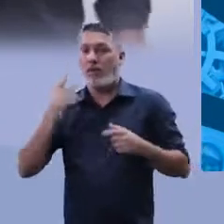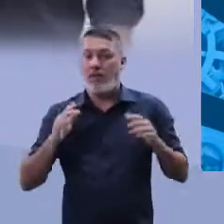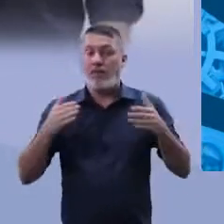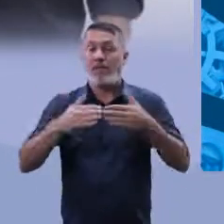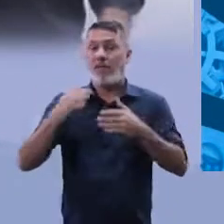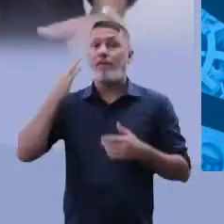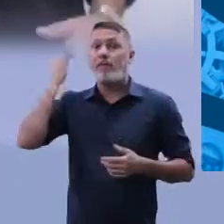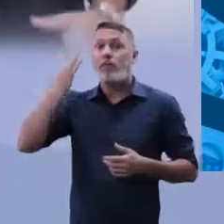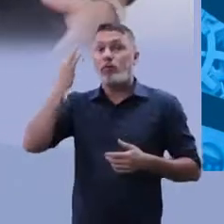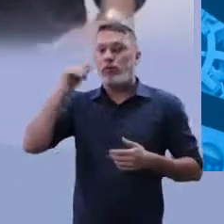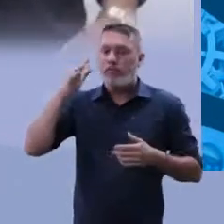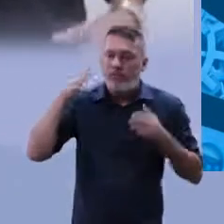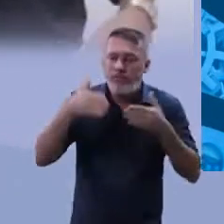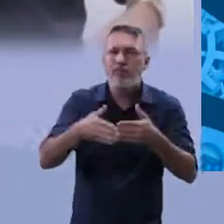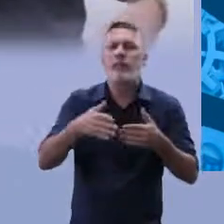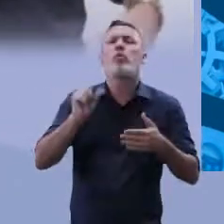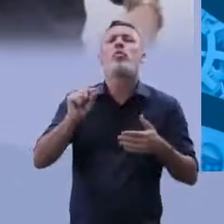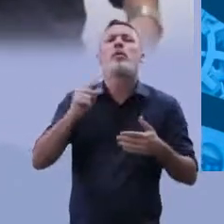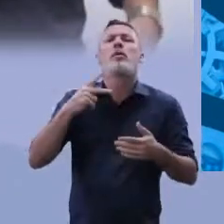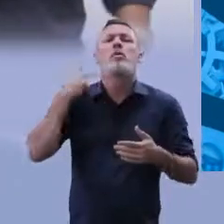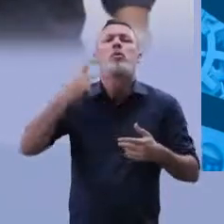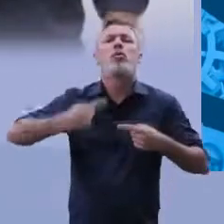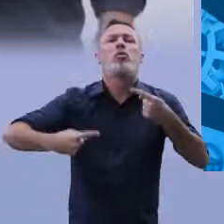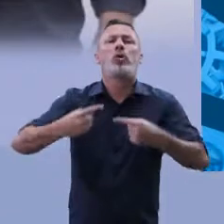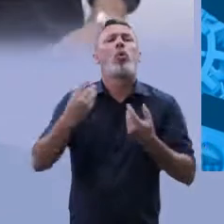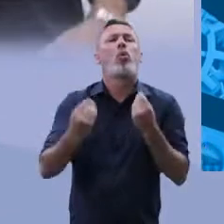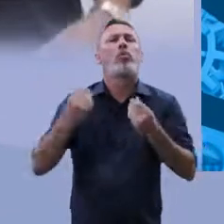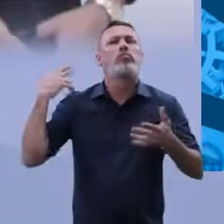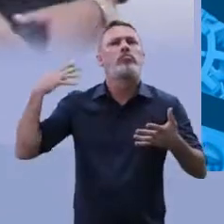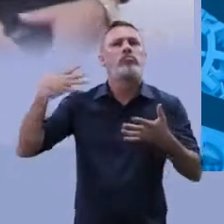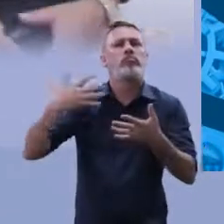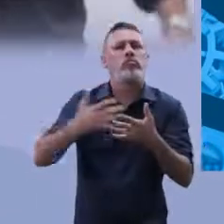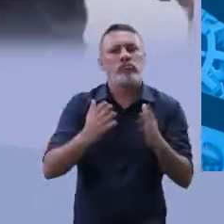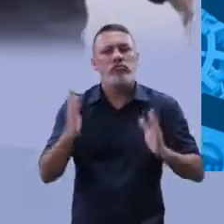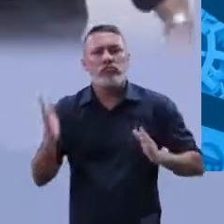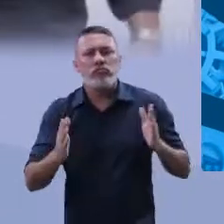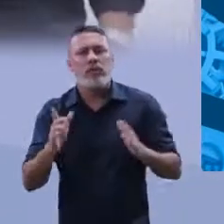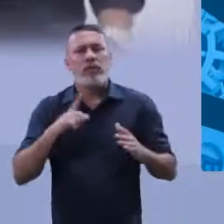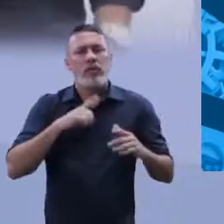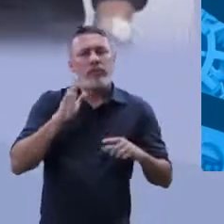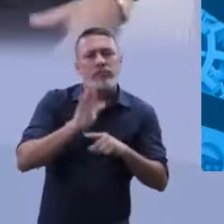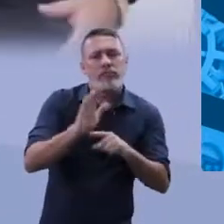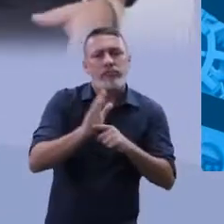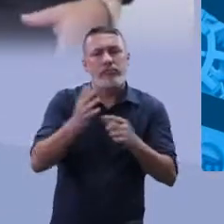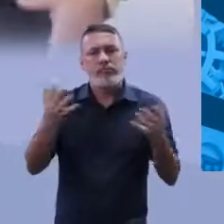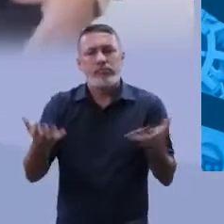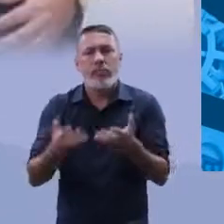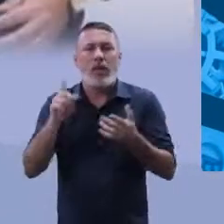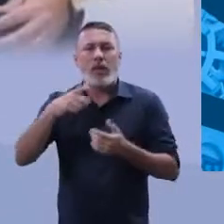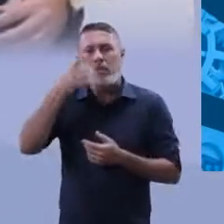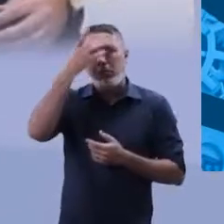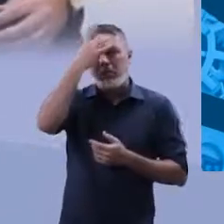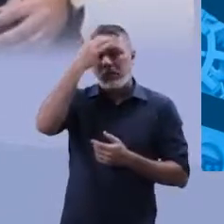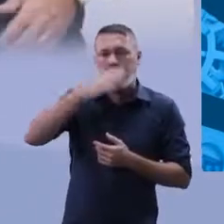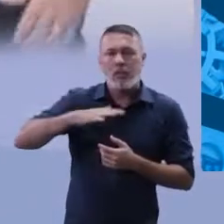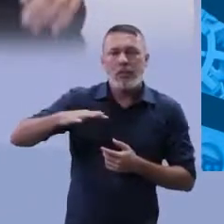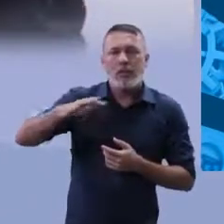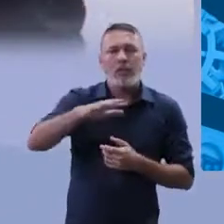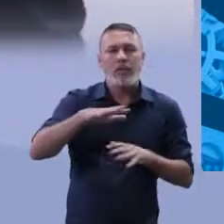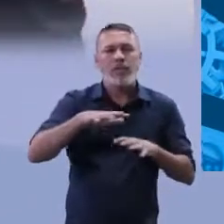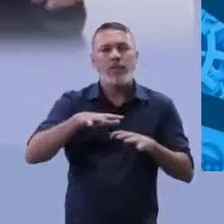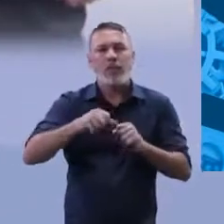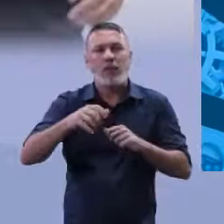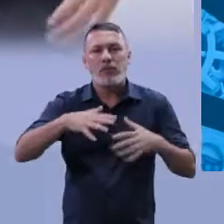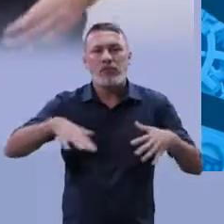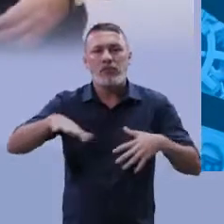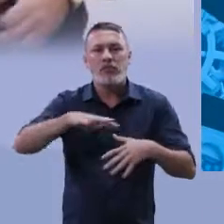discutir um pouquinho aí sobre como que a filosofia, ao longo do seu período de contribuição, colaborou com a